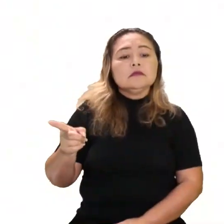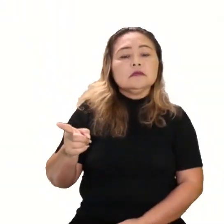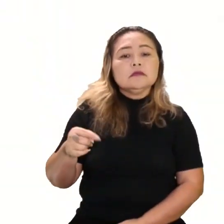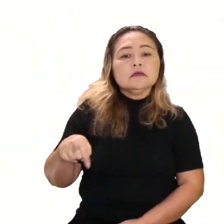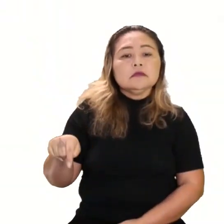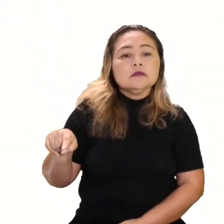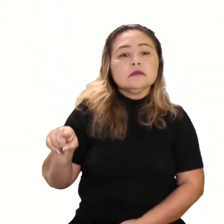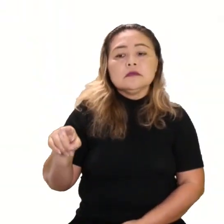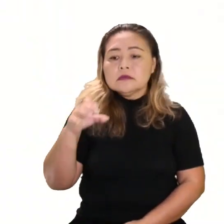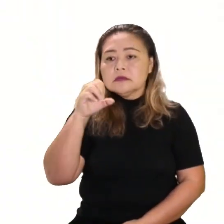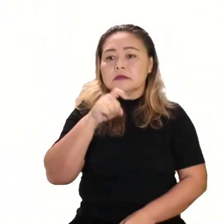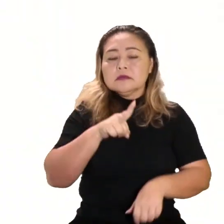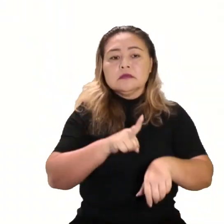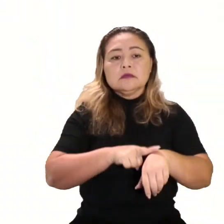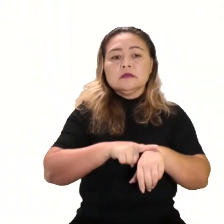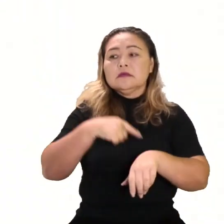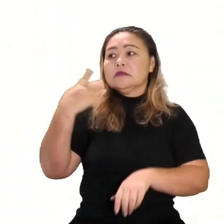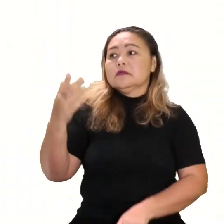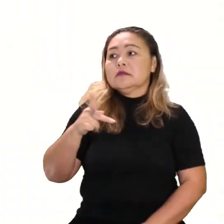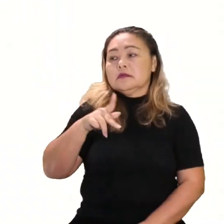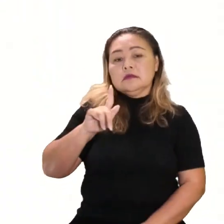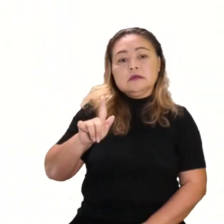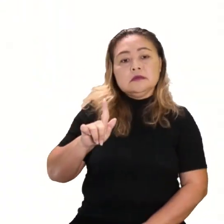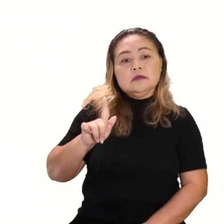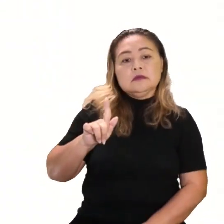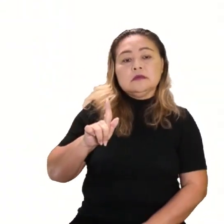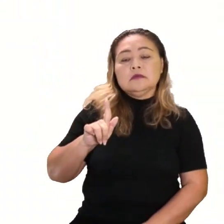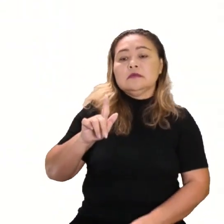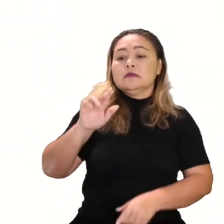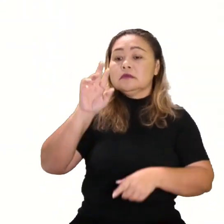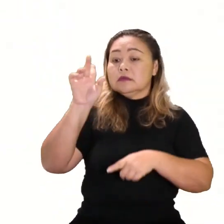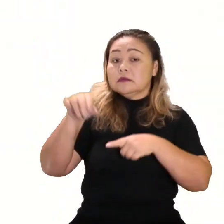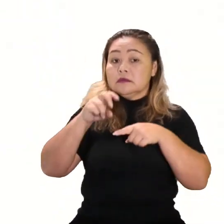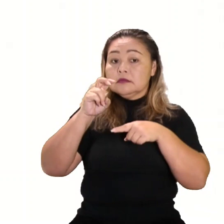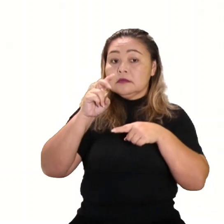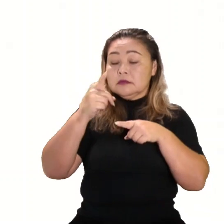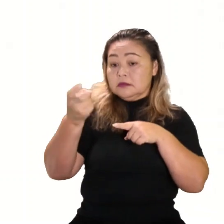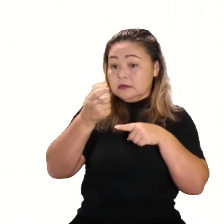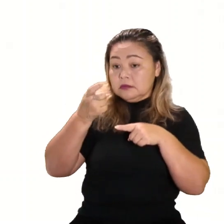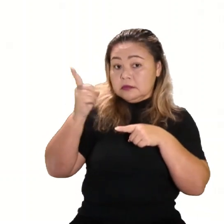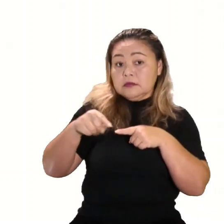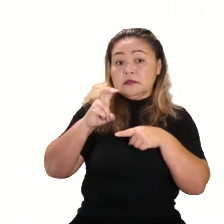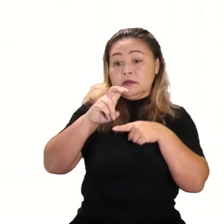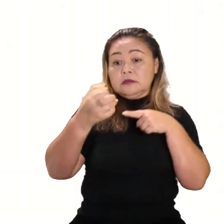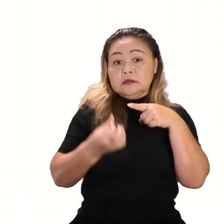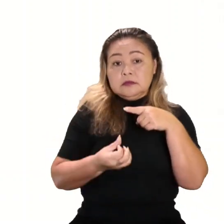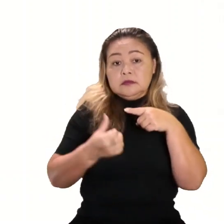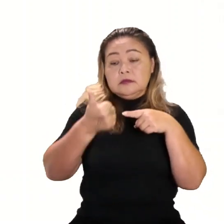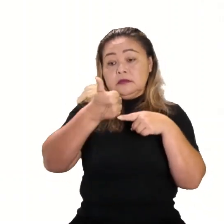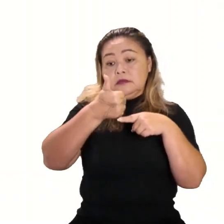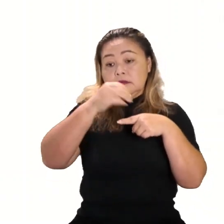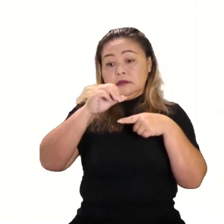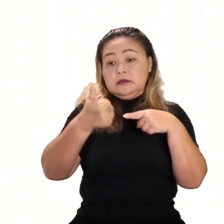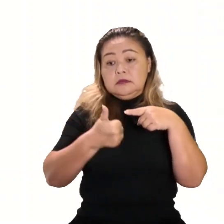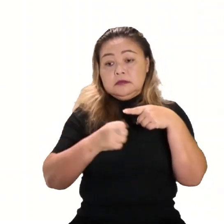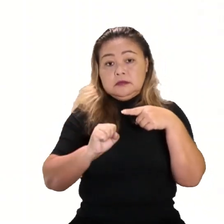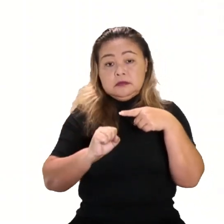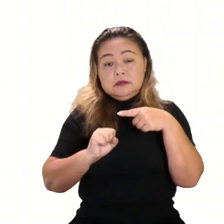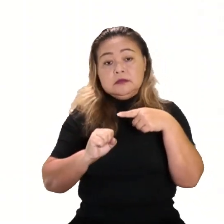então. Rapidinho. Dada a progressão geométrica x igual a 5/6